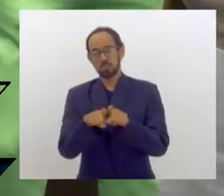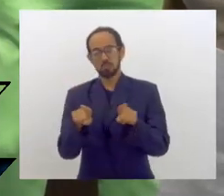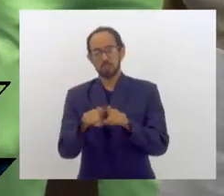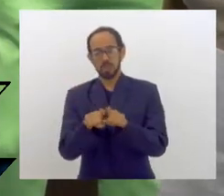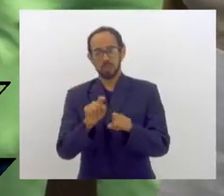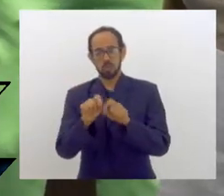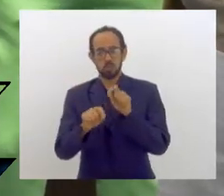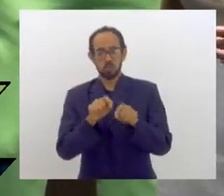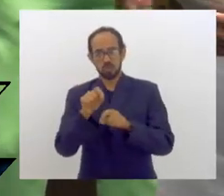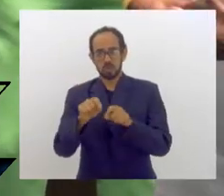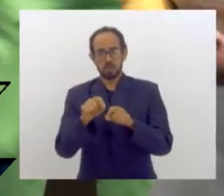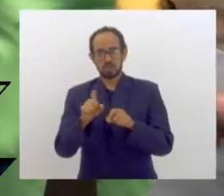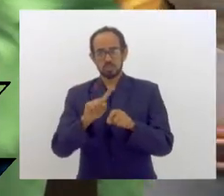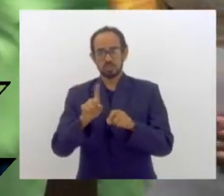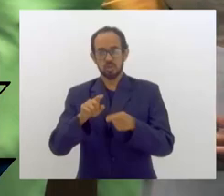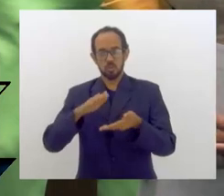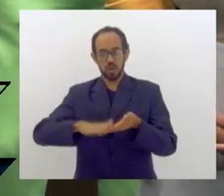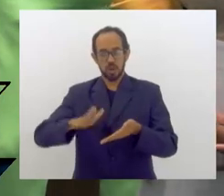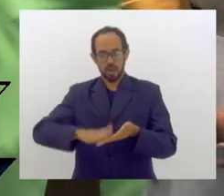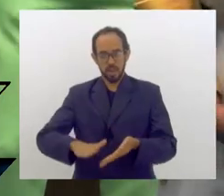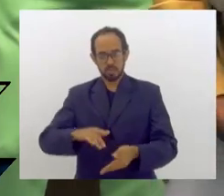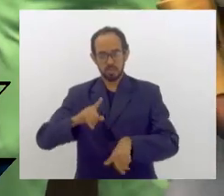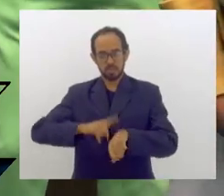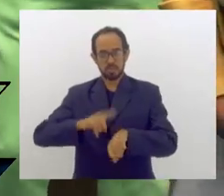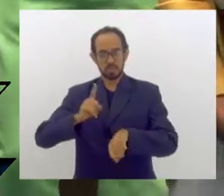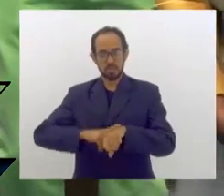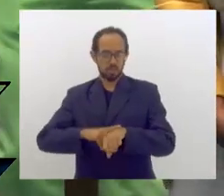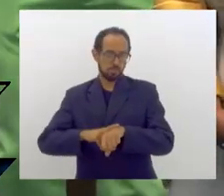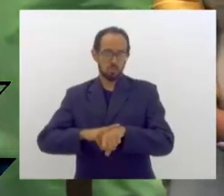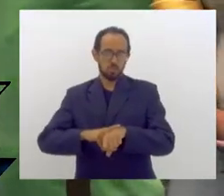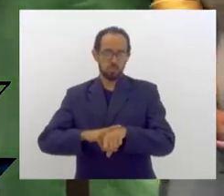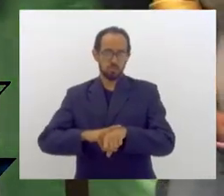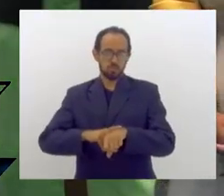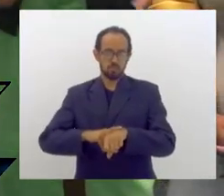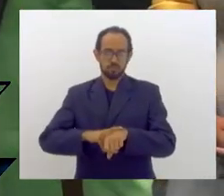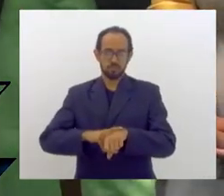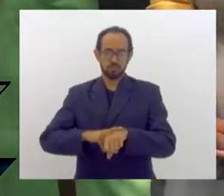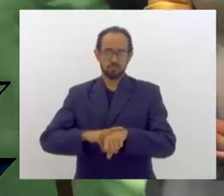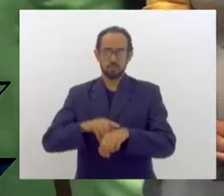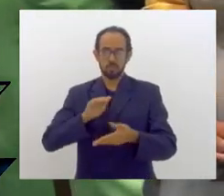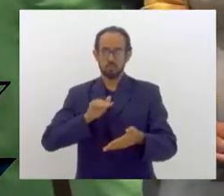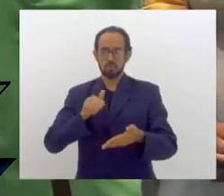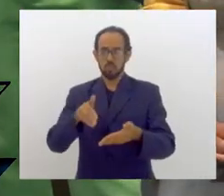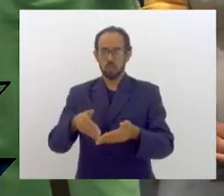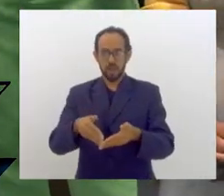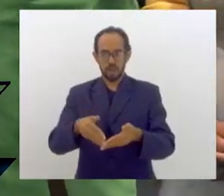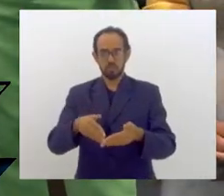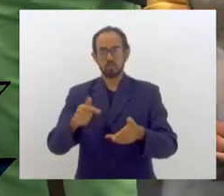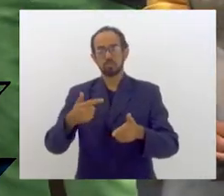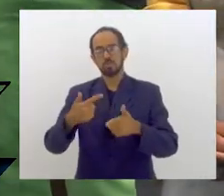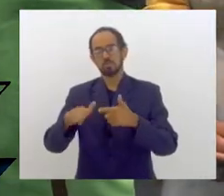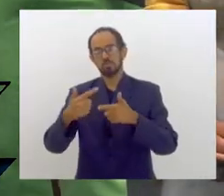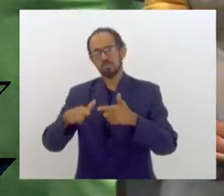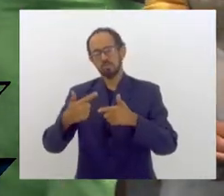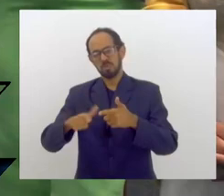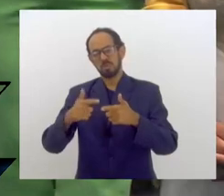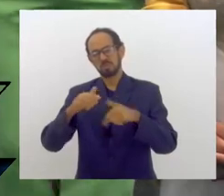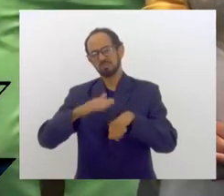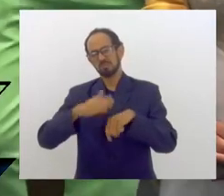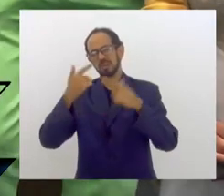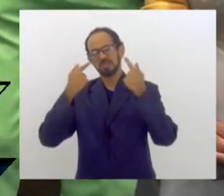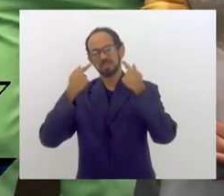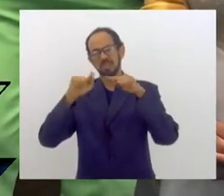a gente não consome o nosso tempo, que a gente tem que estar dirigido para questões muito mais graves,